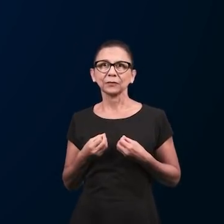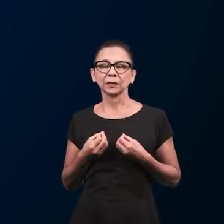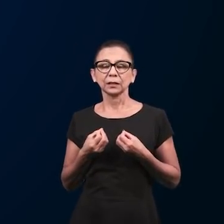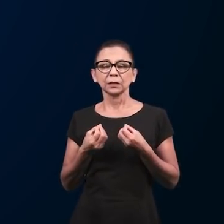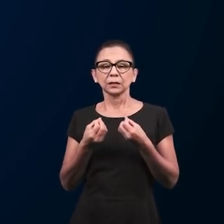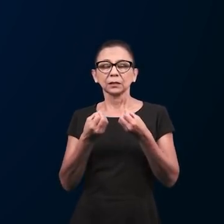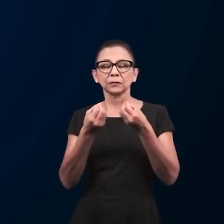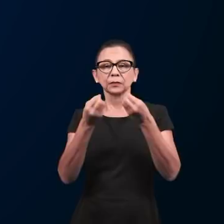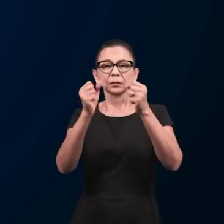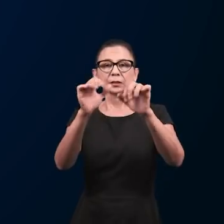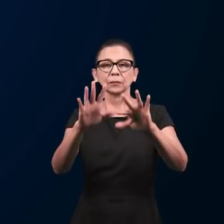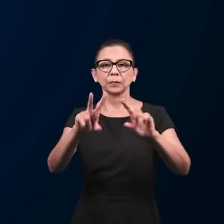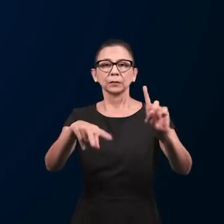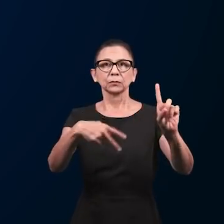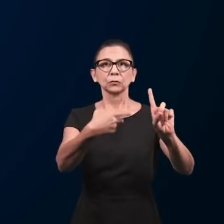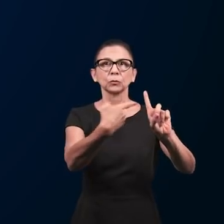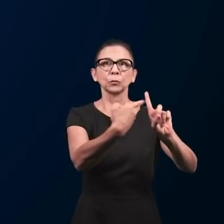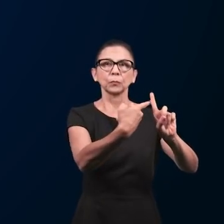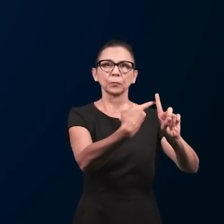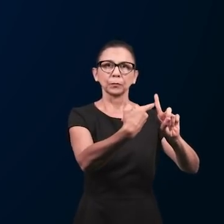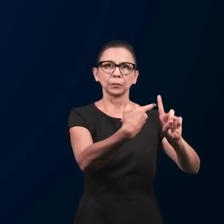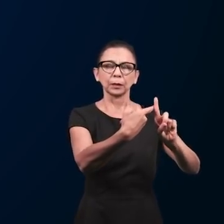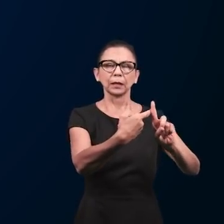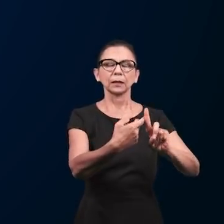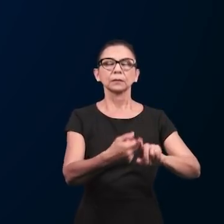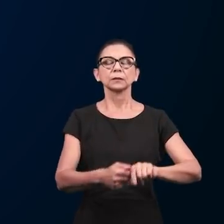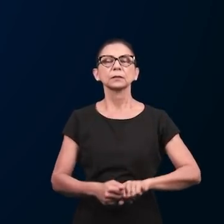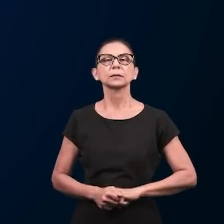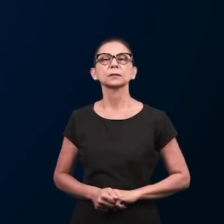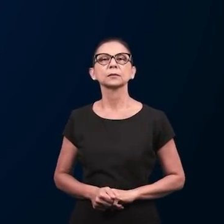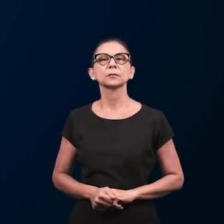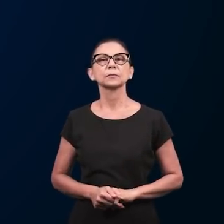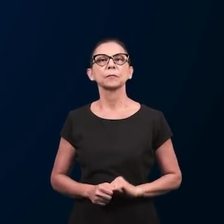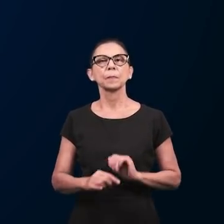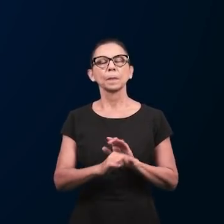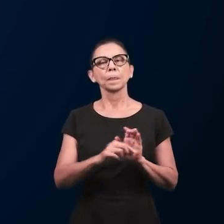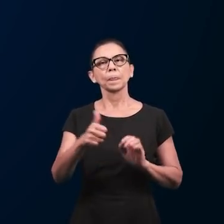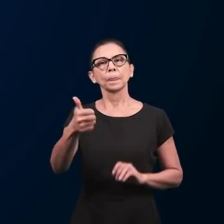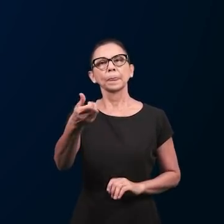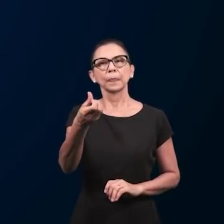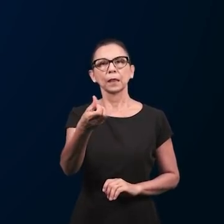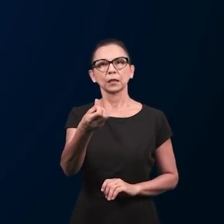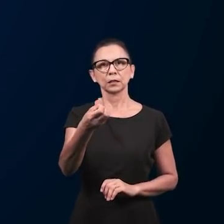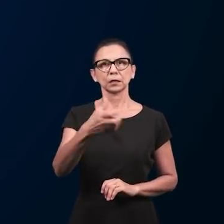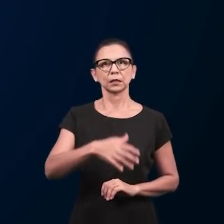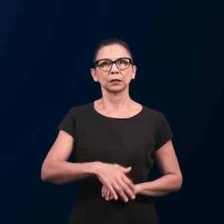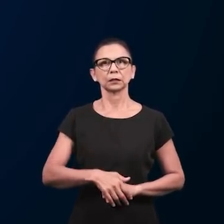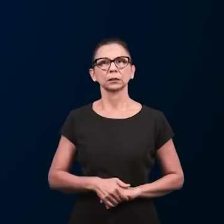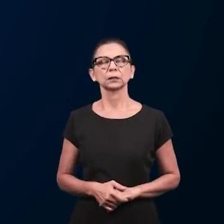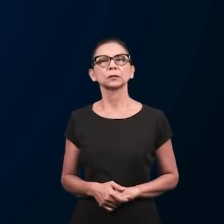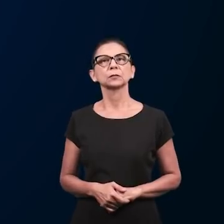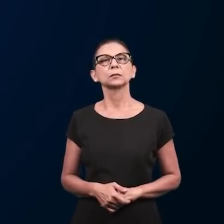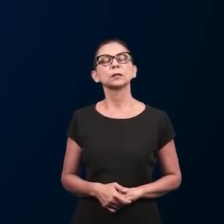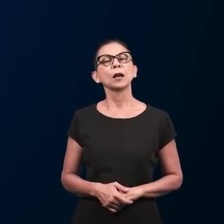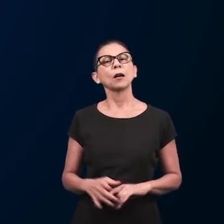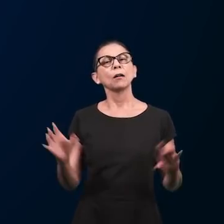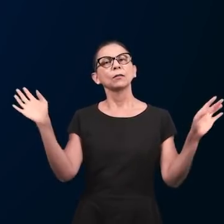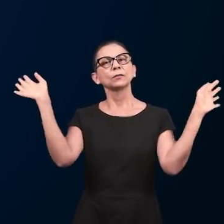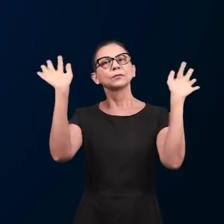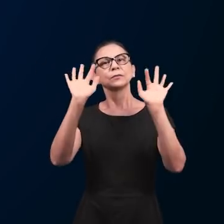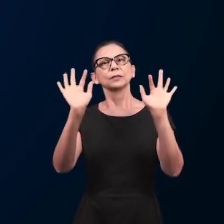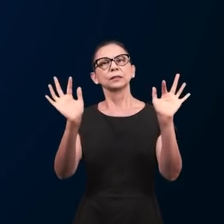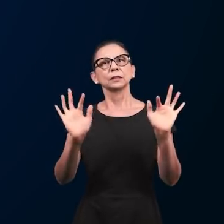em abundância. Vemos também as bênçãos espirituais no versículo 16, que fala que